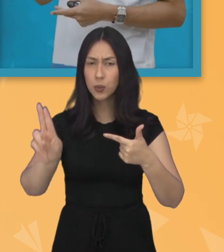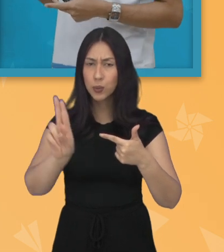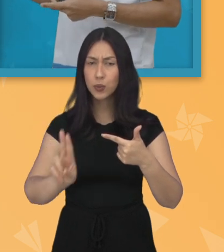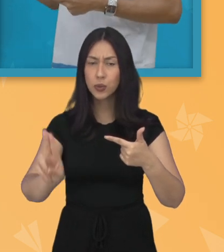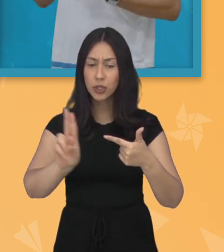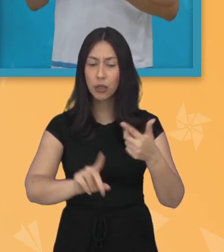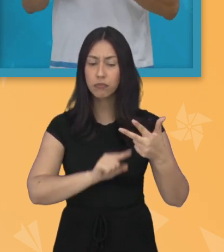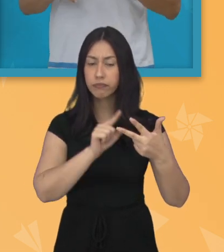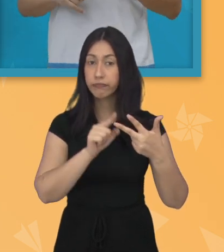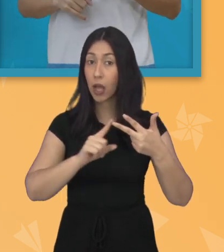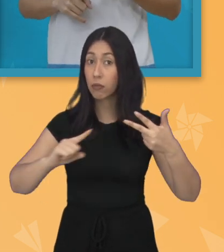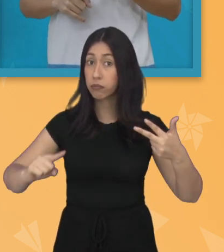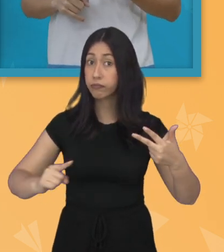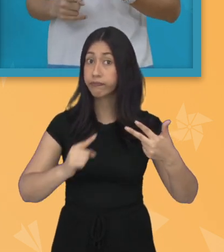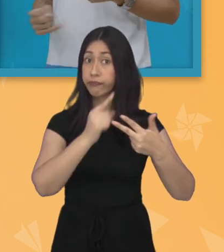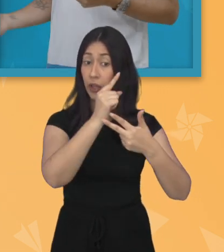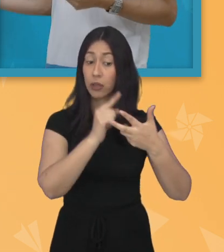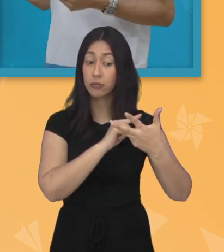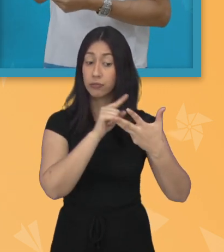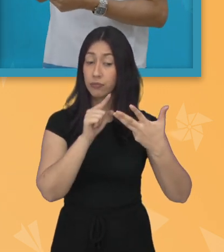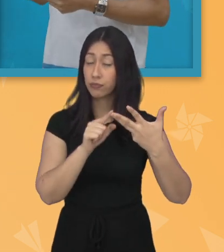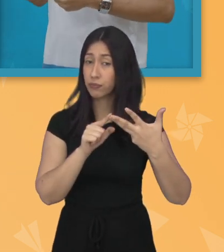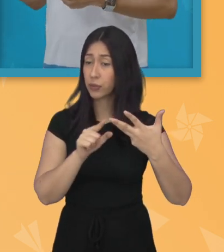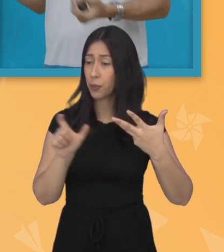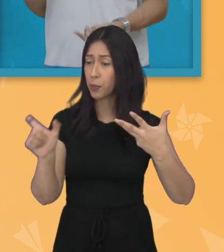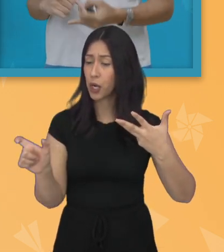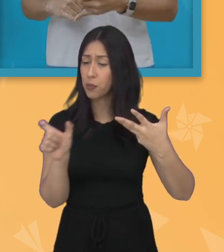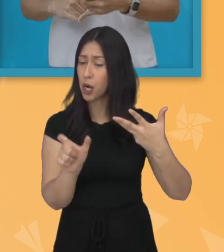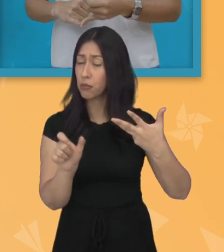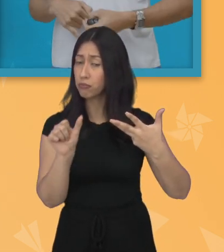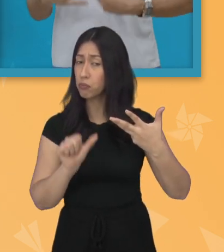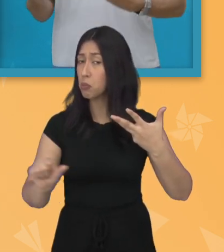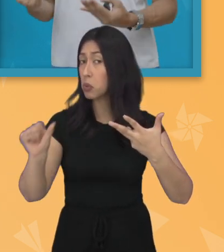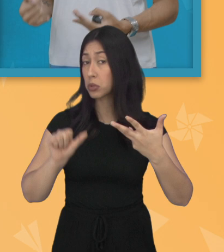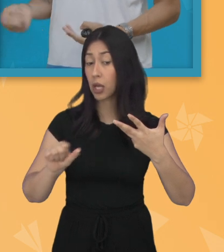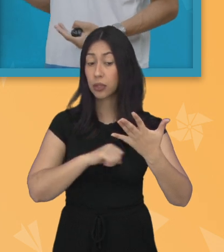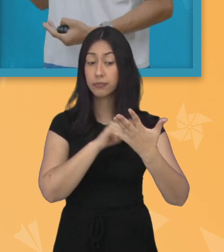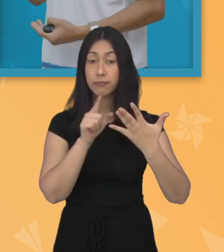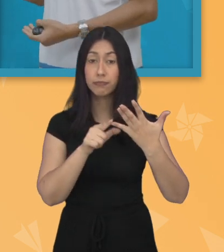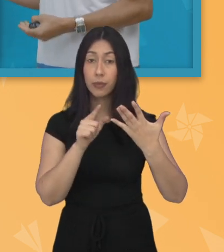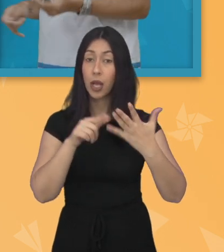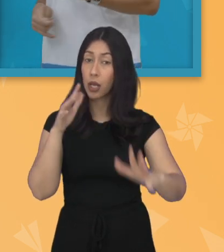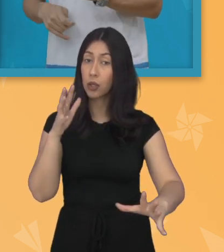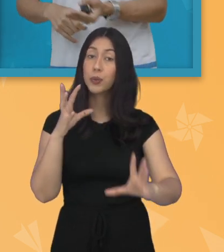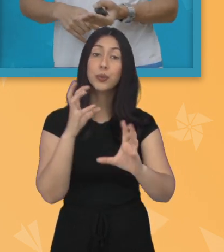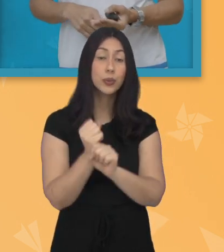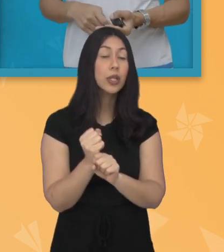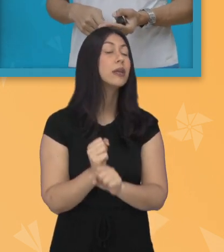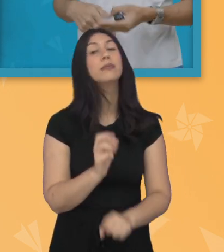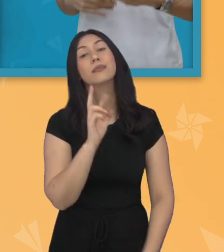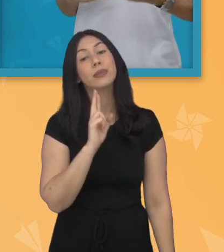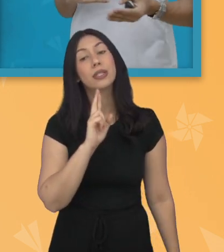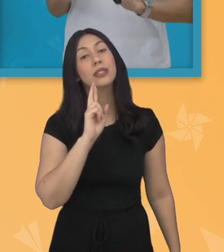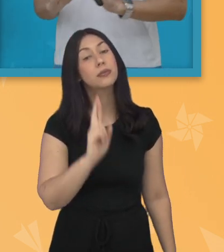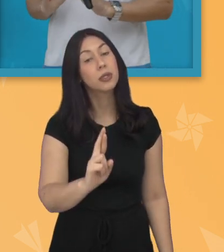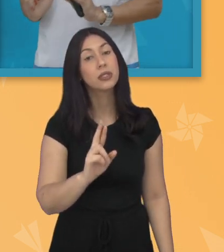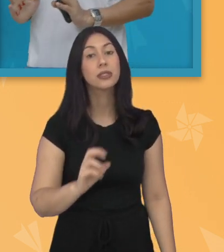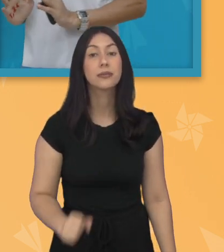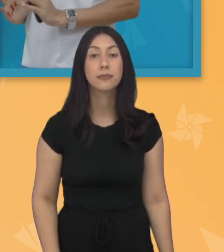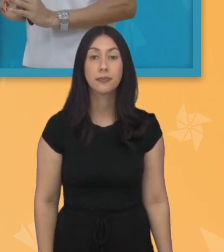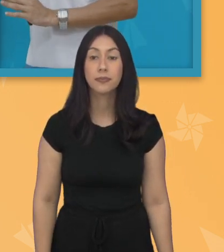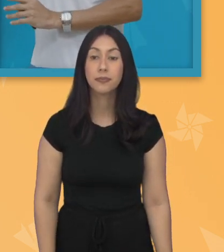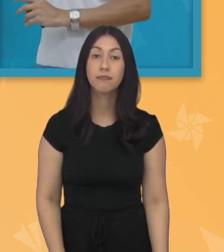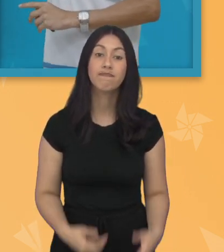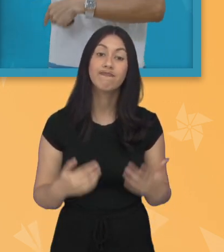trabalhar, montar uma regra de 3, converter as unidades sempre que necessário e calcular sua regra de 3 para obter o resultado que